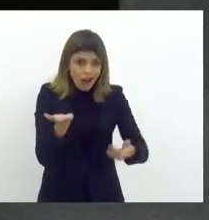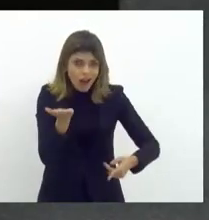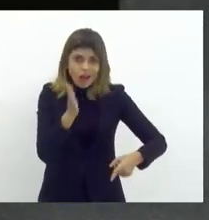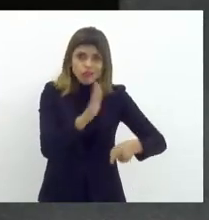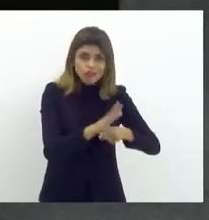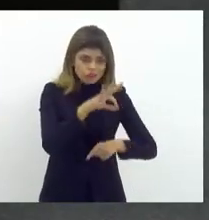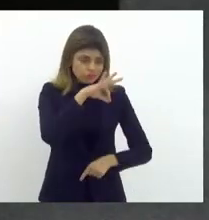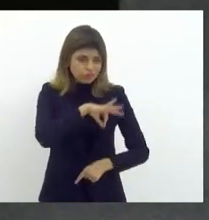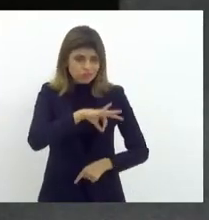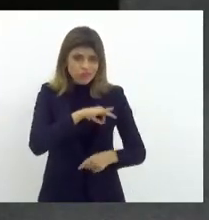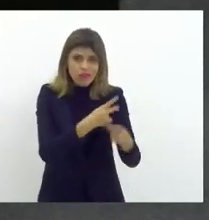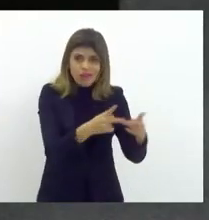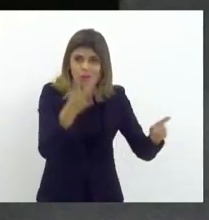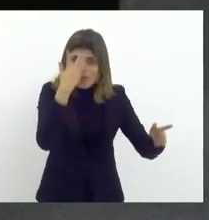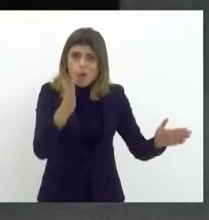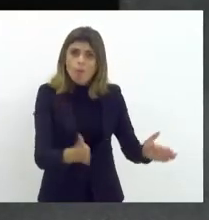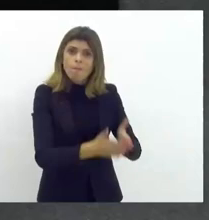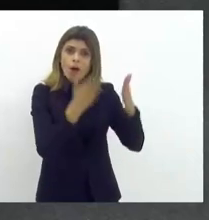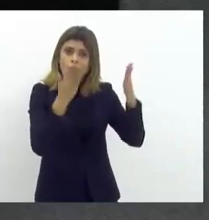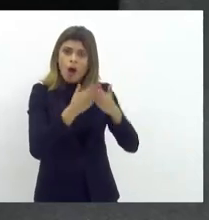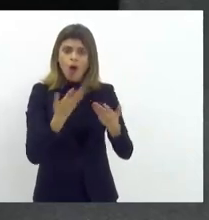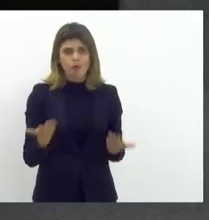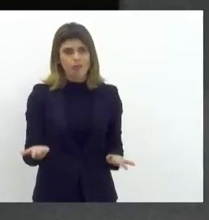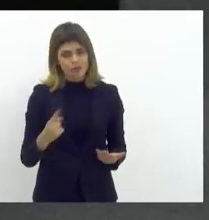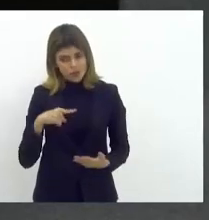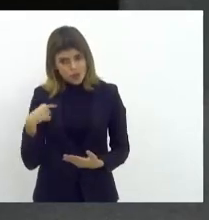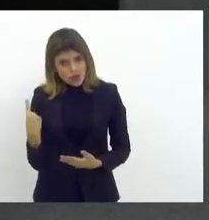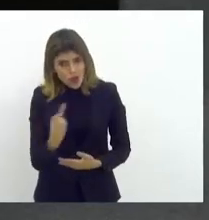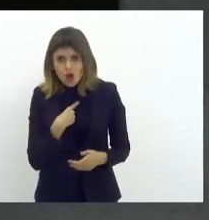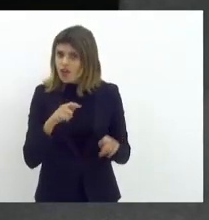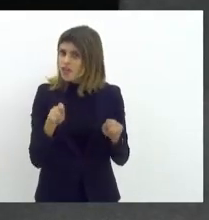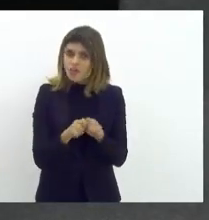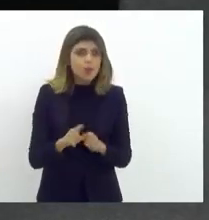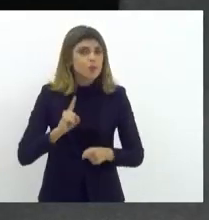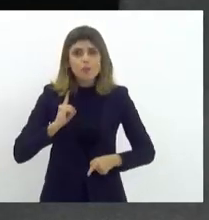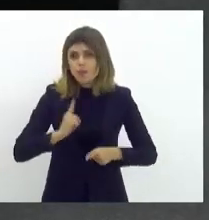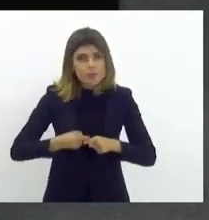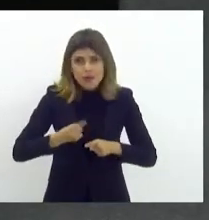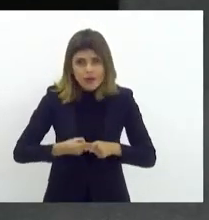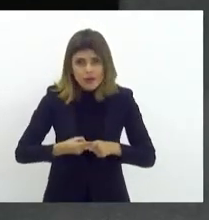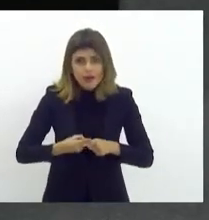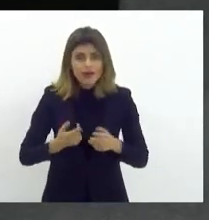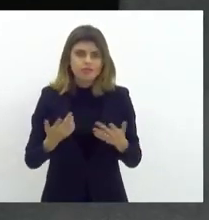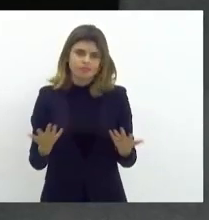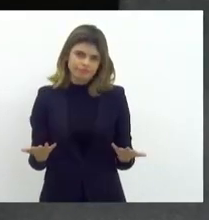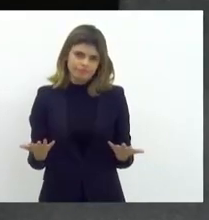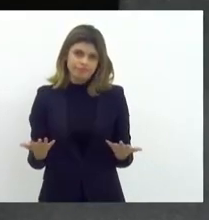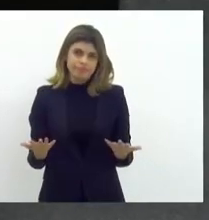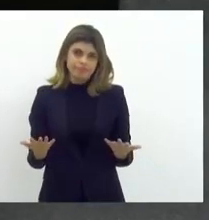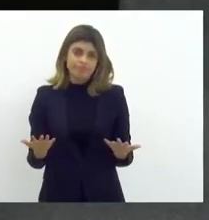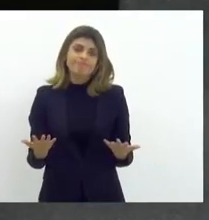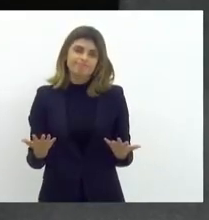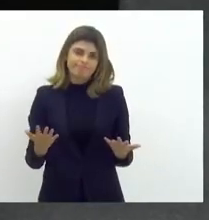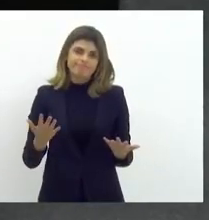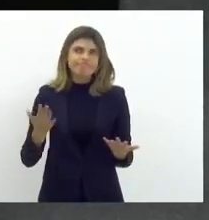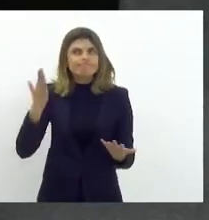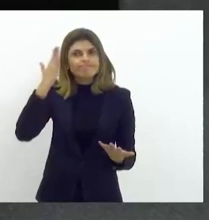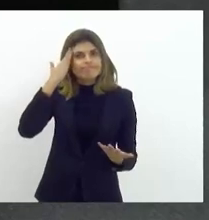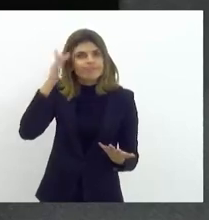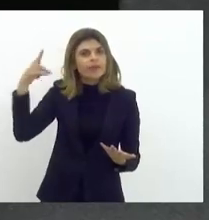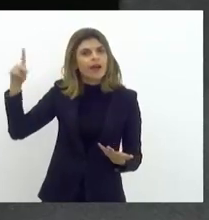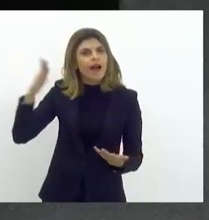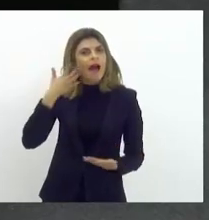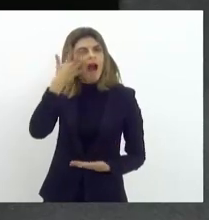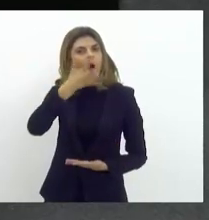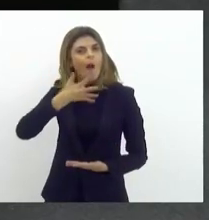do Estado do Rio de Janeiro foi isso que nós fizemos e nós fizemos isso é partido do pressuposto do argumento